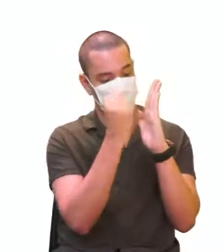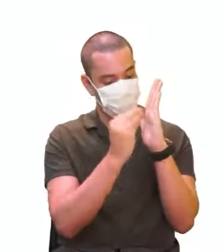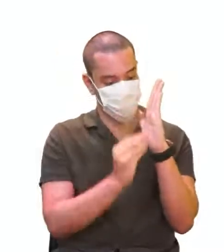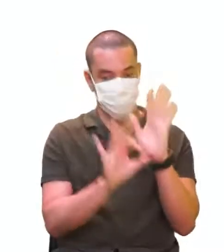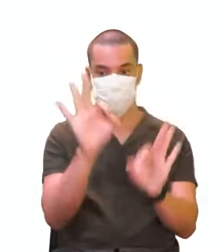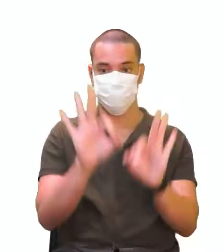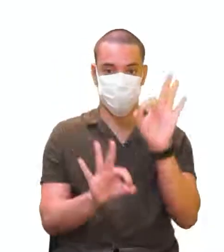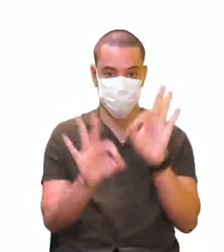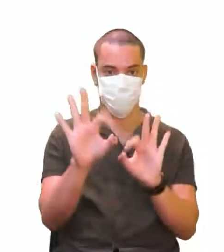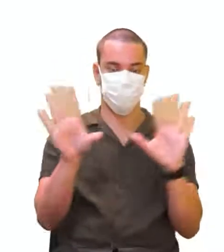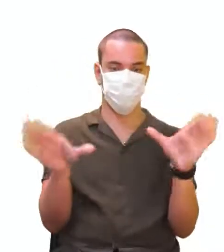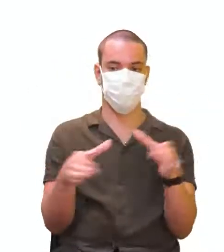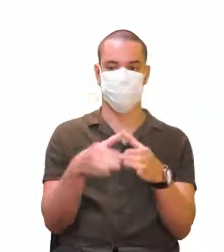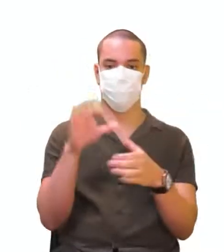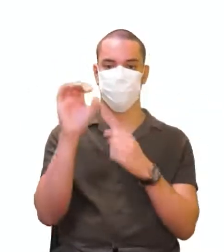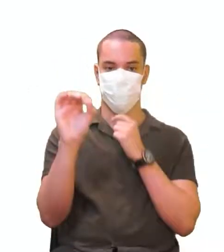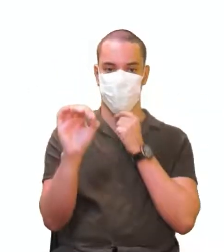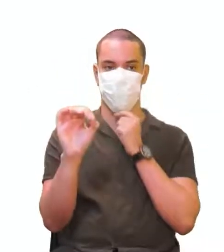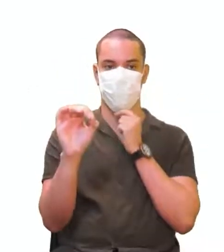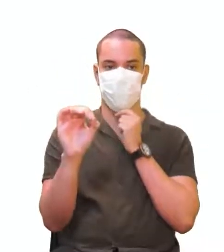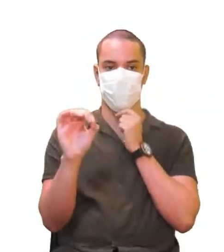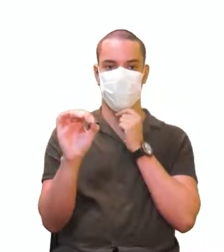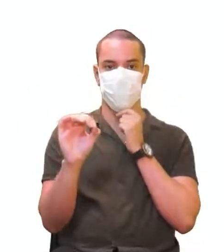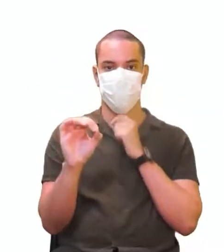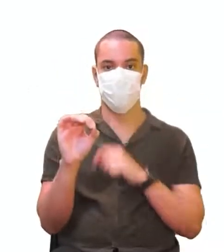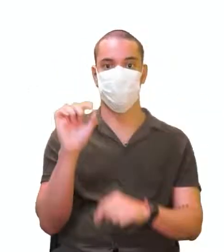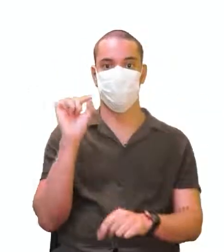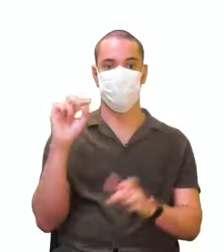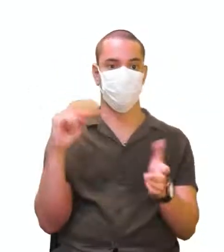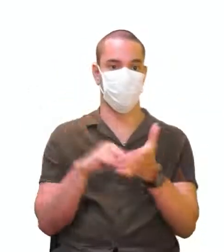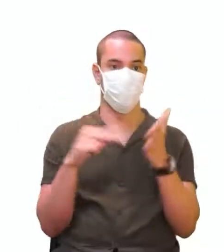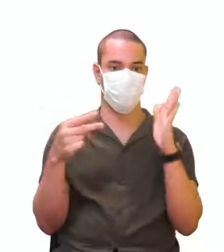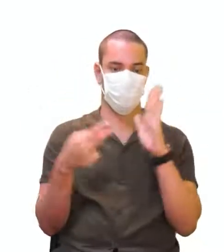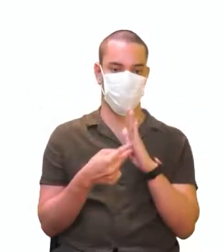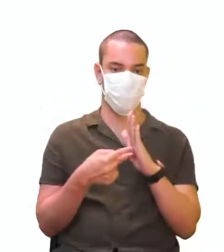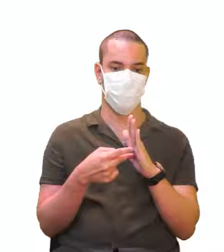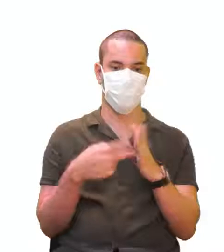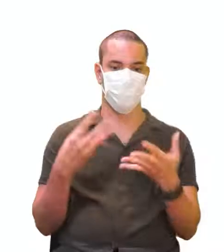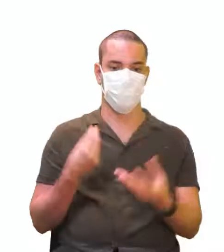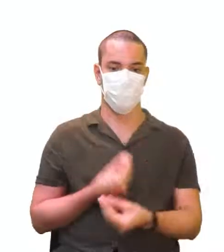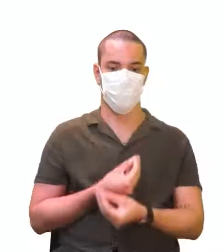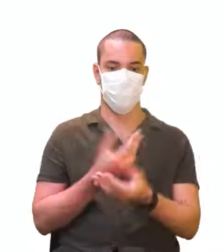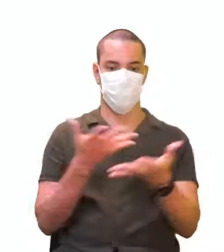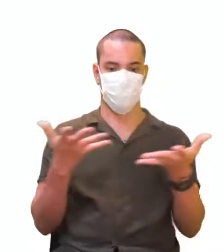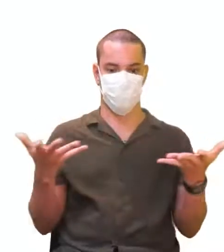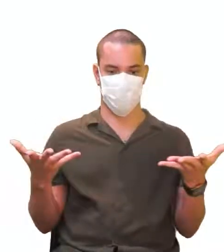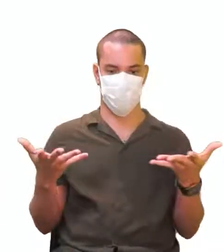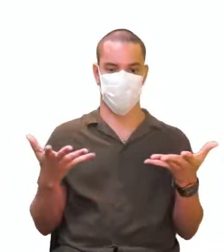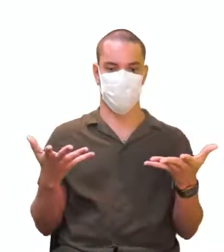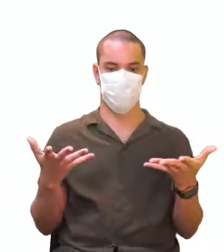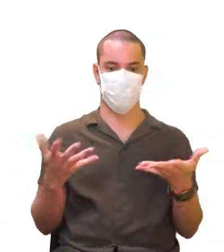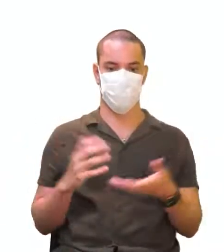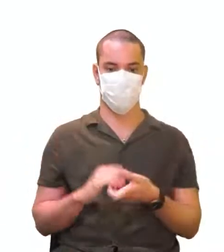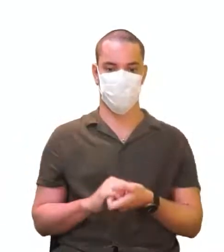O O, ele é chamado de doador